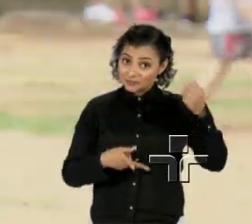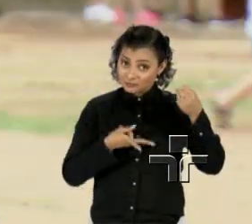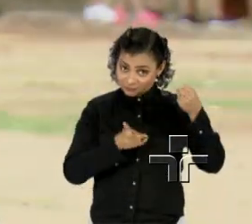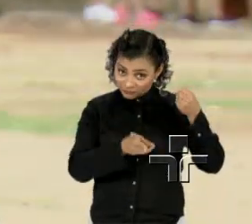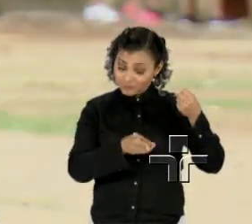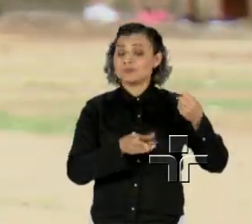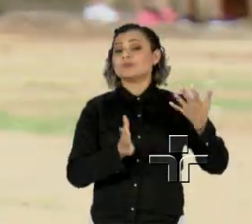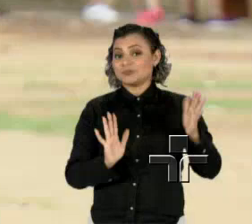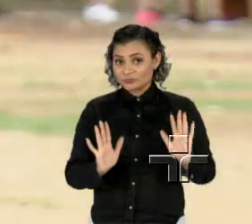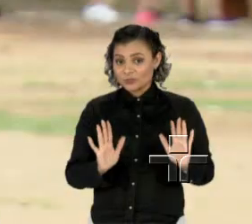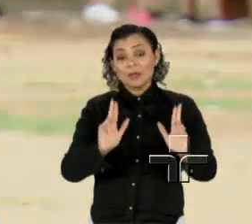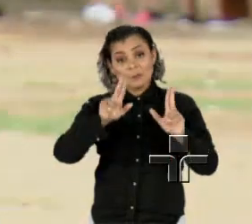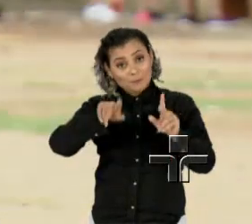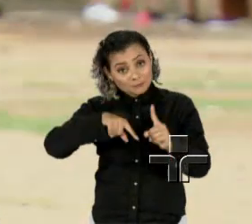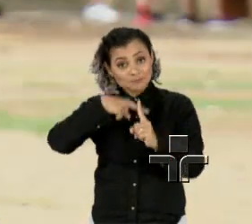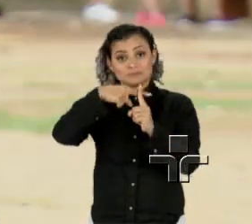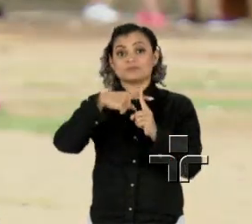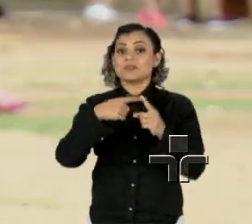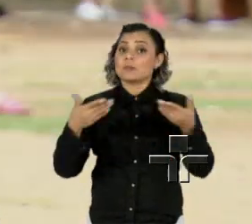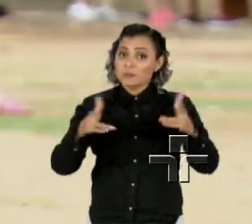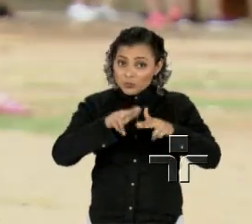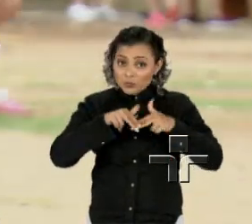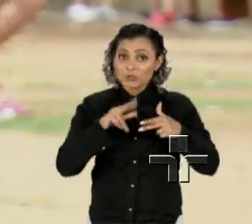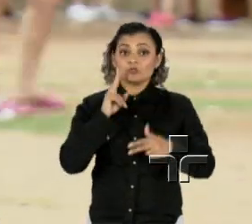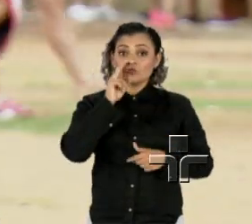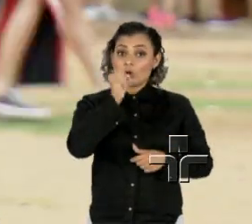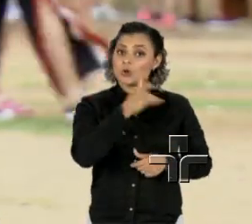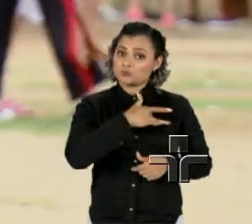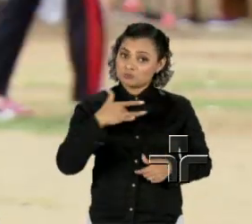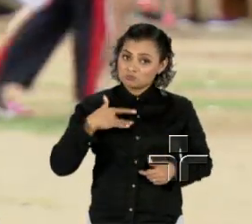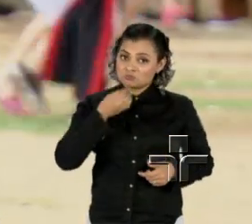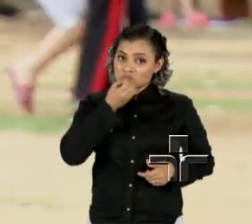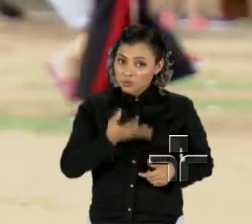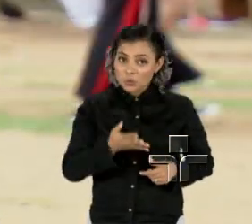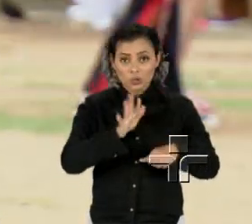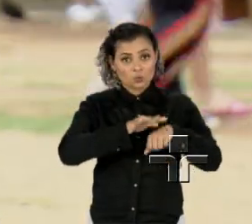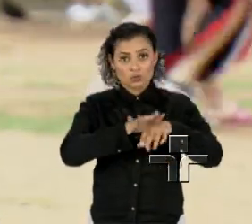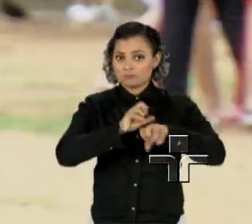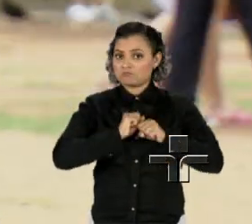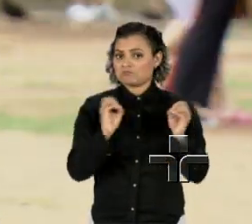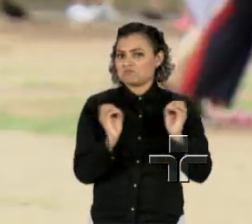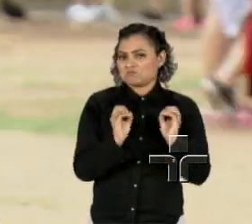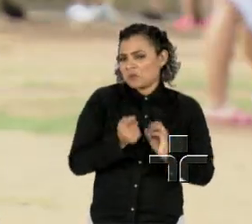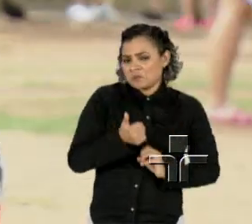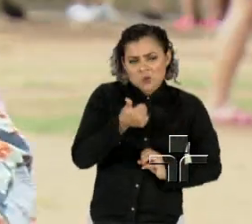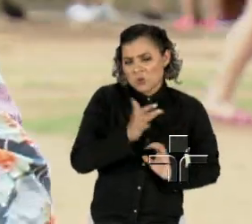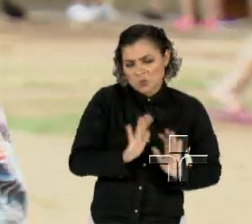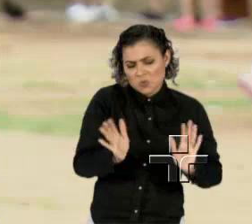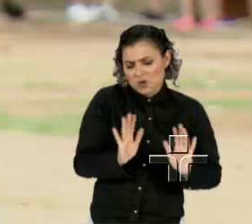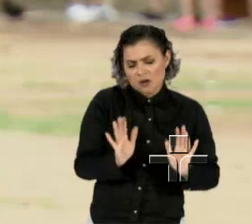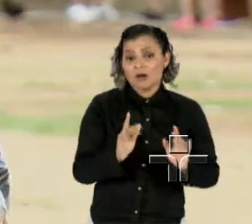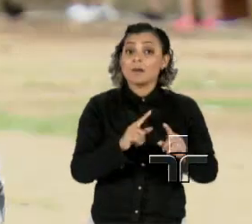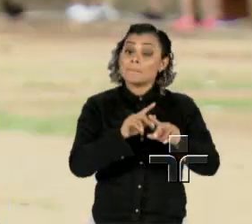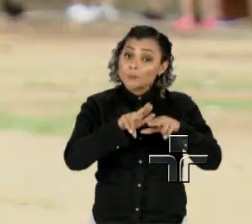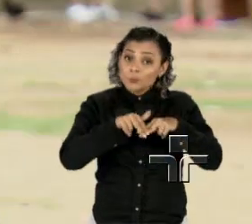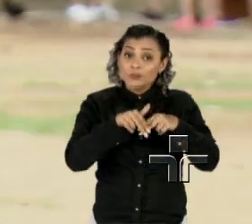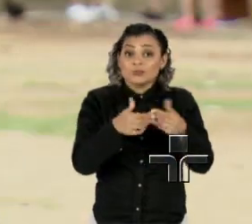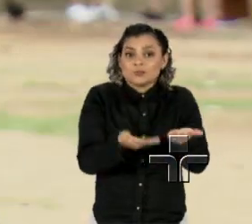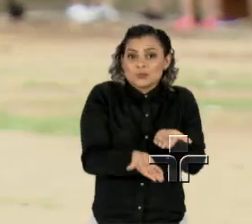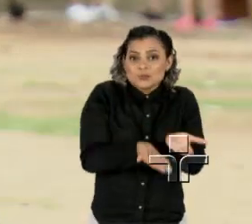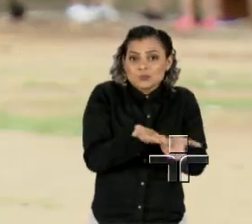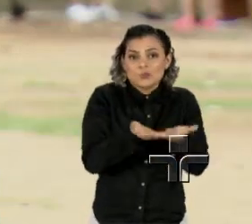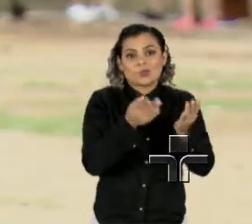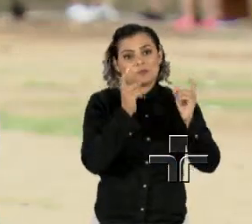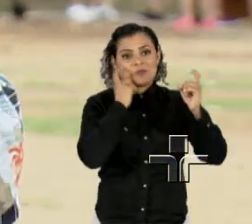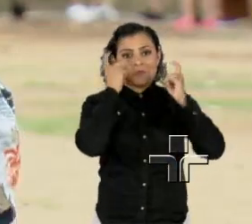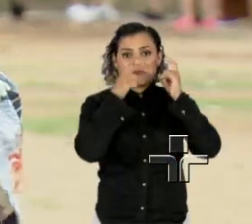ele tem um sistema imunológico bem reforçado, pega super poucas doenças, assim. Então acho que esse cuidado, sabe, foi